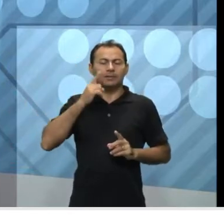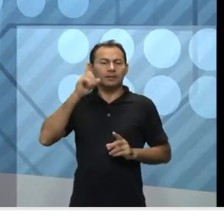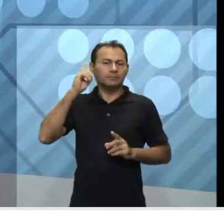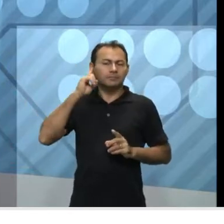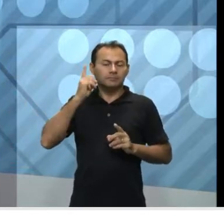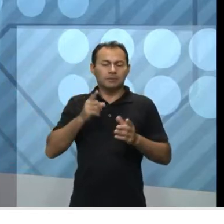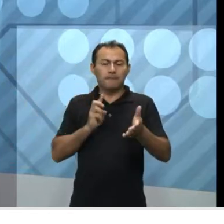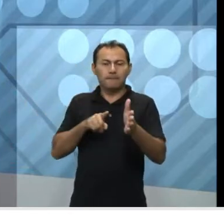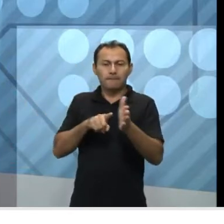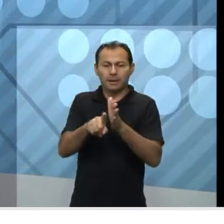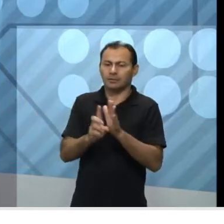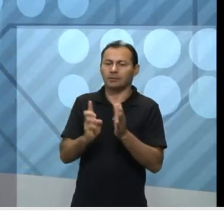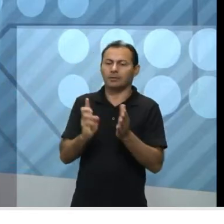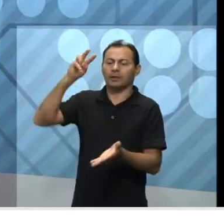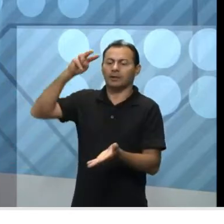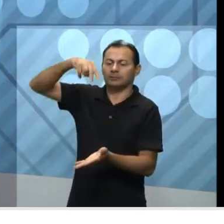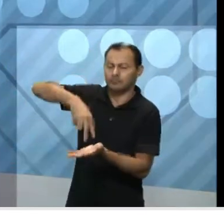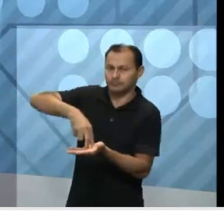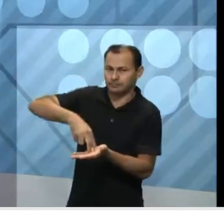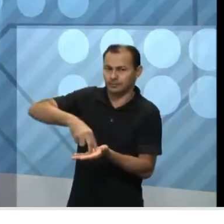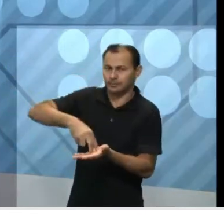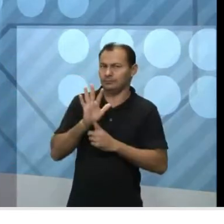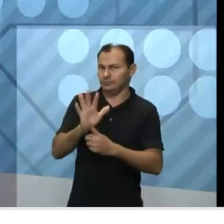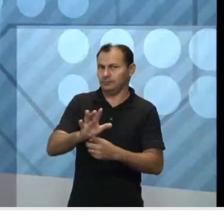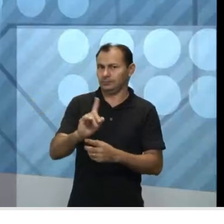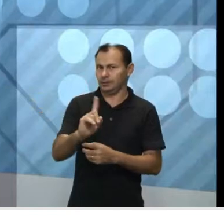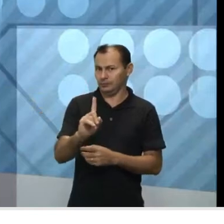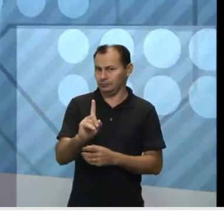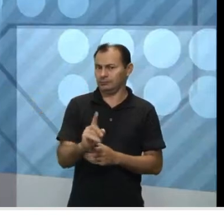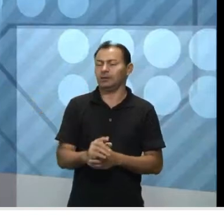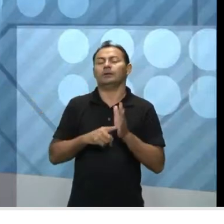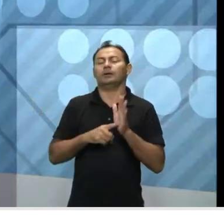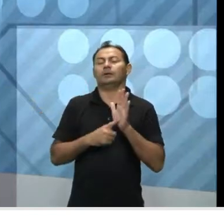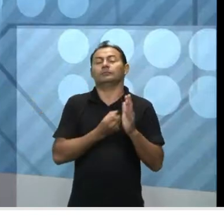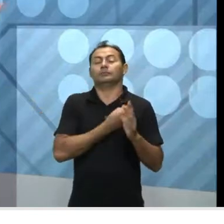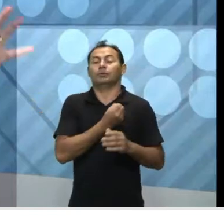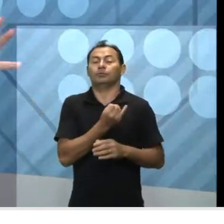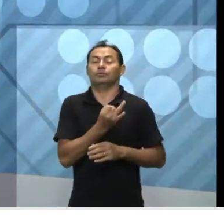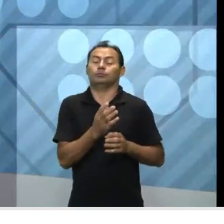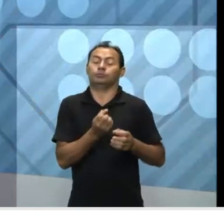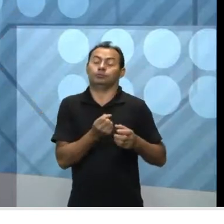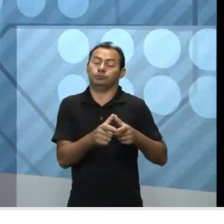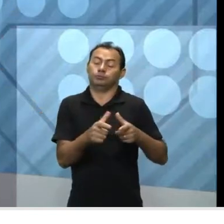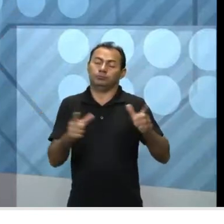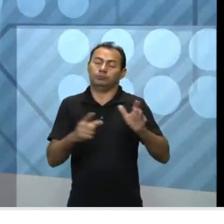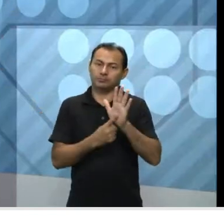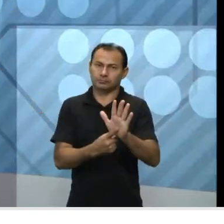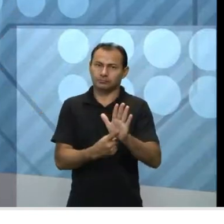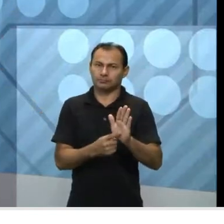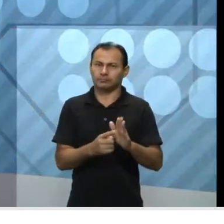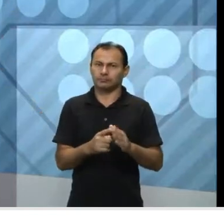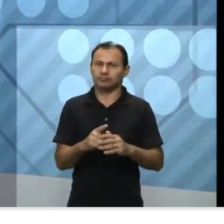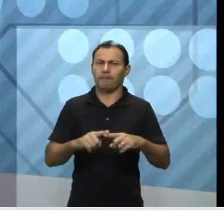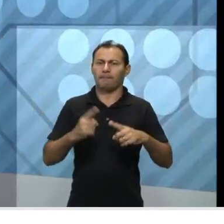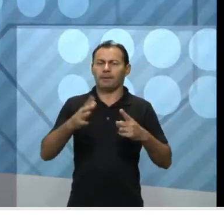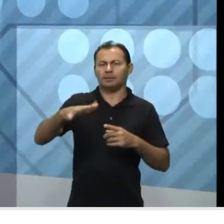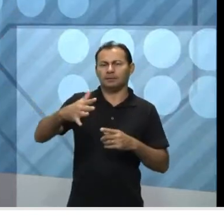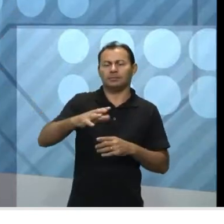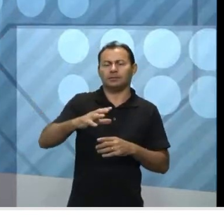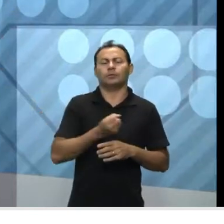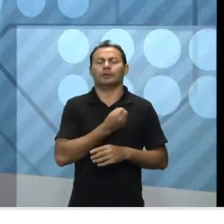participaram dessa amostragem, tá? A amostragem é um número grande que vai trazer para a gente mais ou menos uma